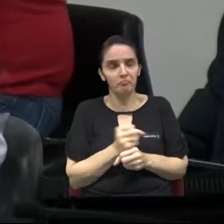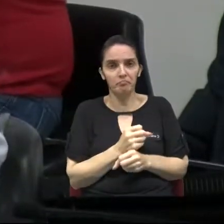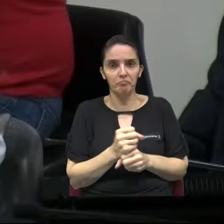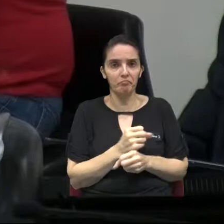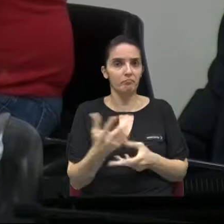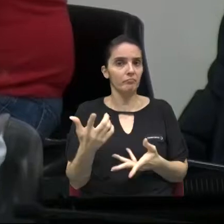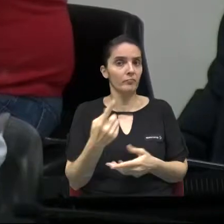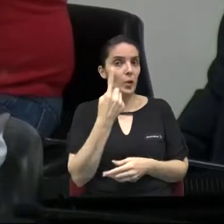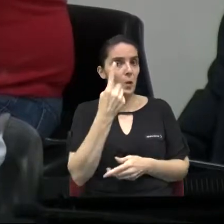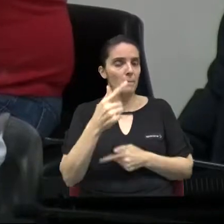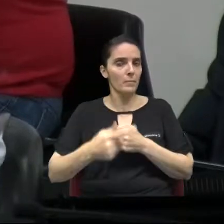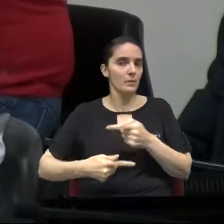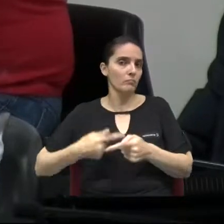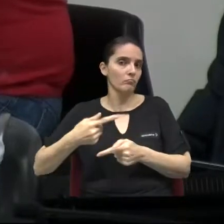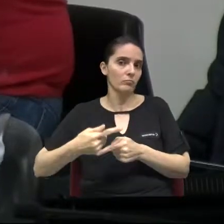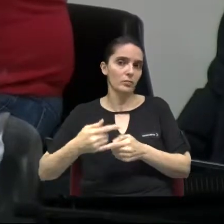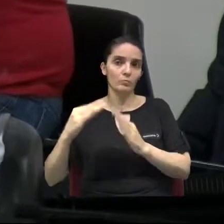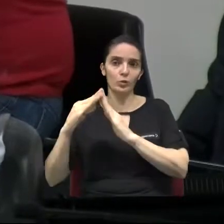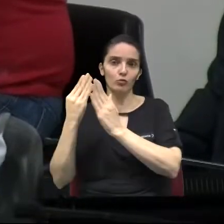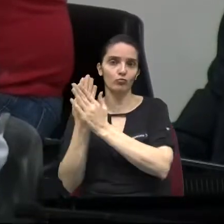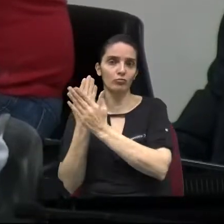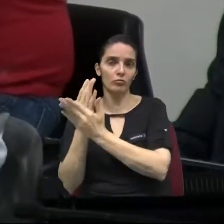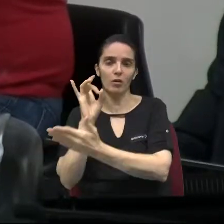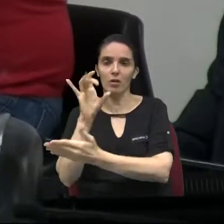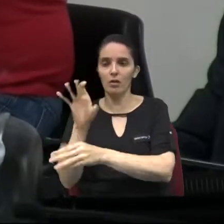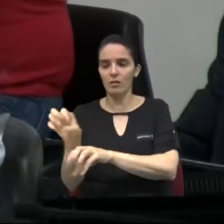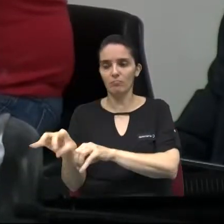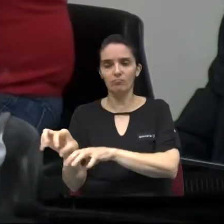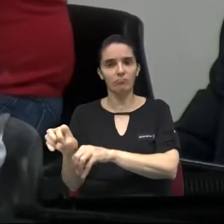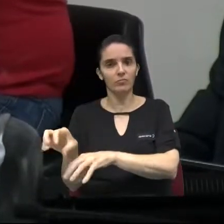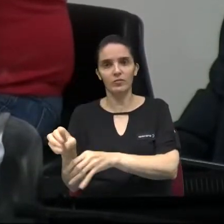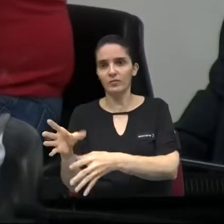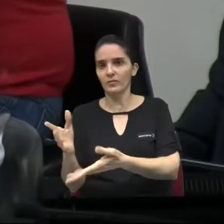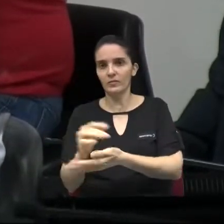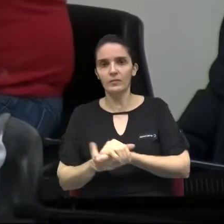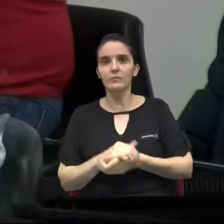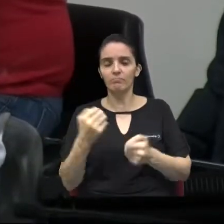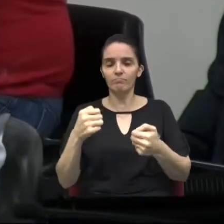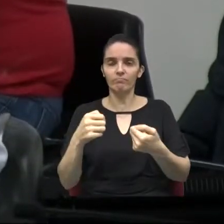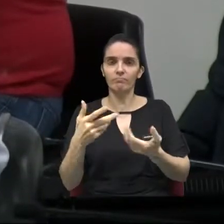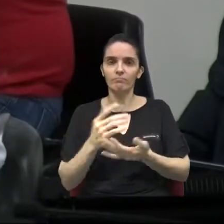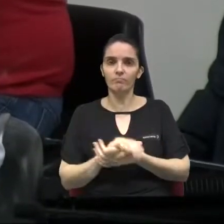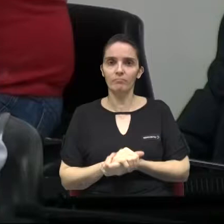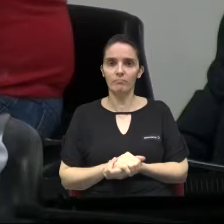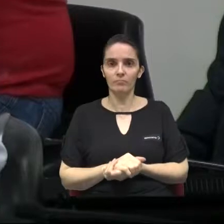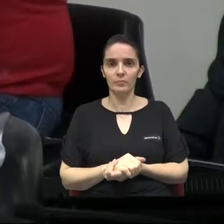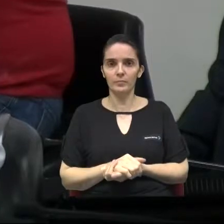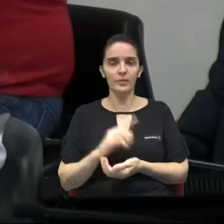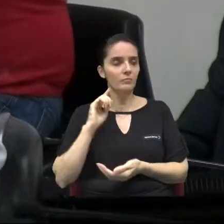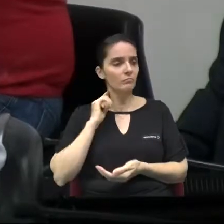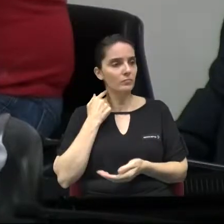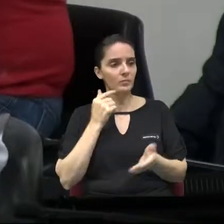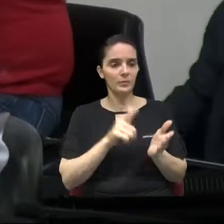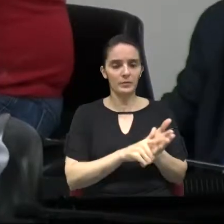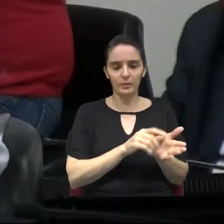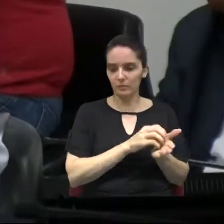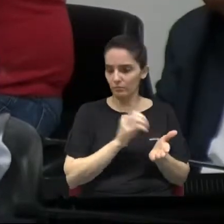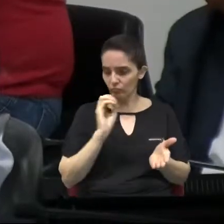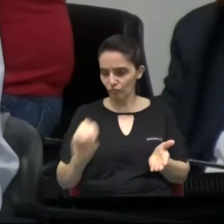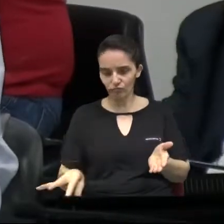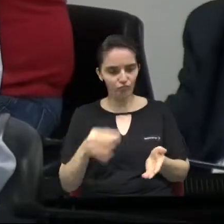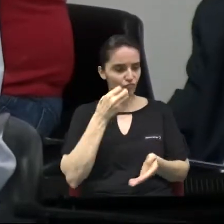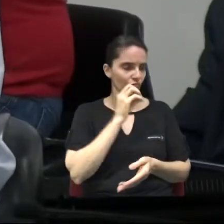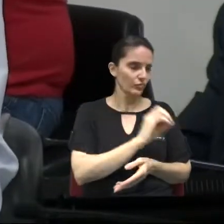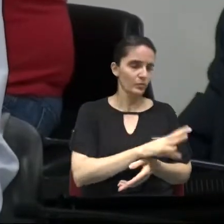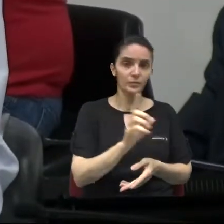Marcelo. Escola. Ensino na escola. Temos que ensinar na escola. Não jogar papel, não jogar papel, não jogar papel. E vai ser